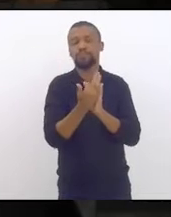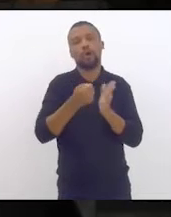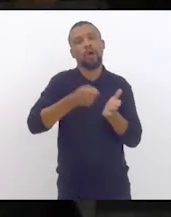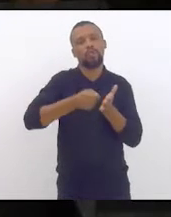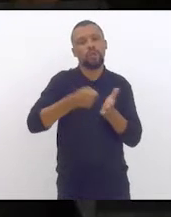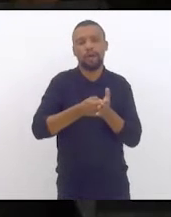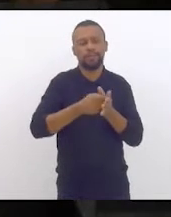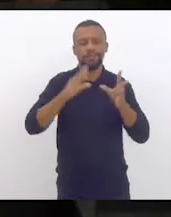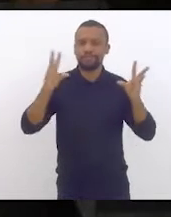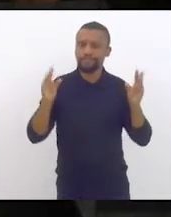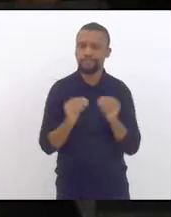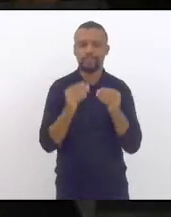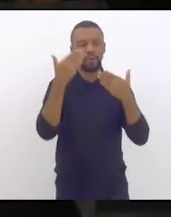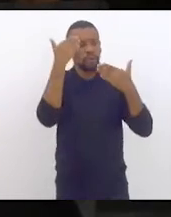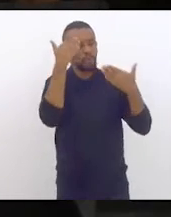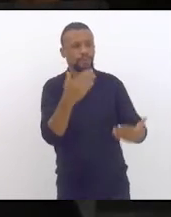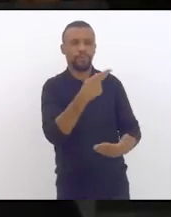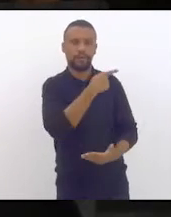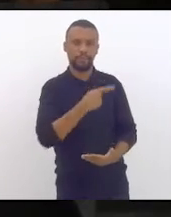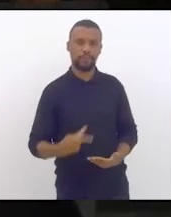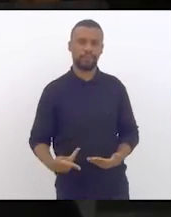Muito obrigado j7